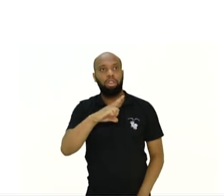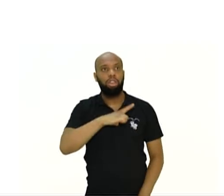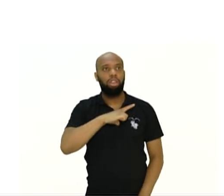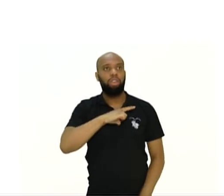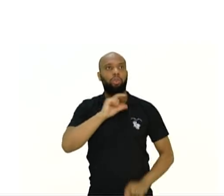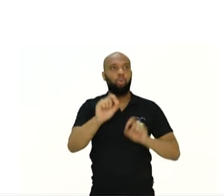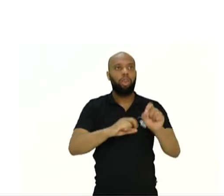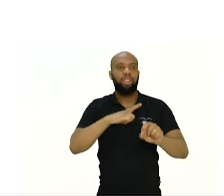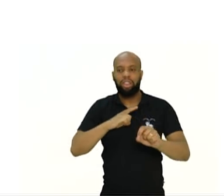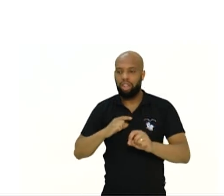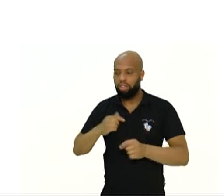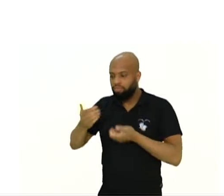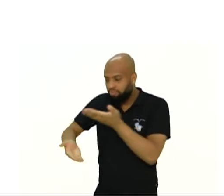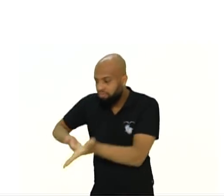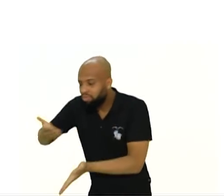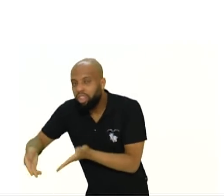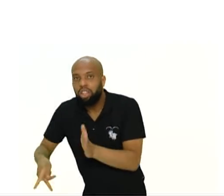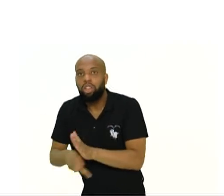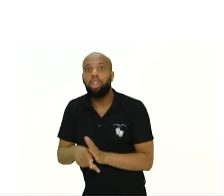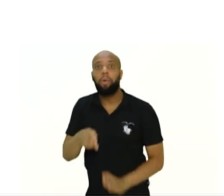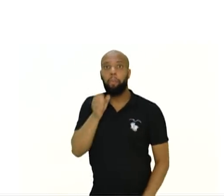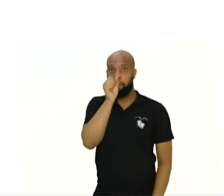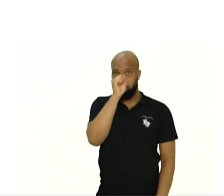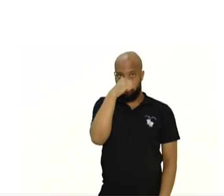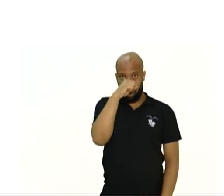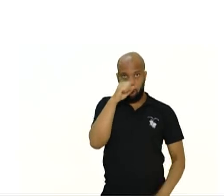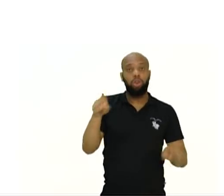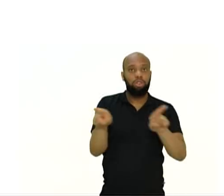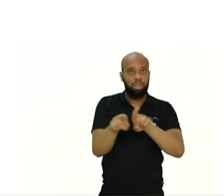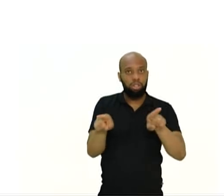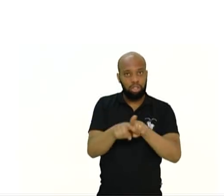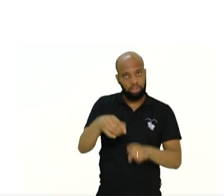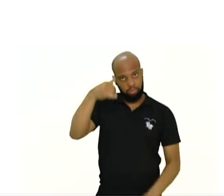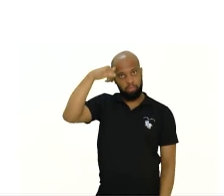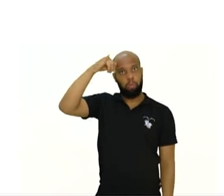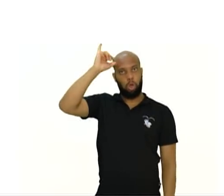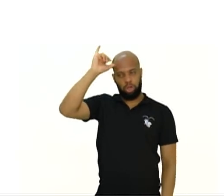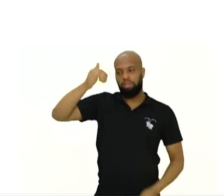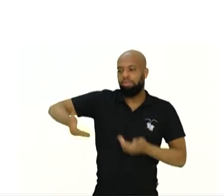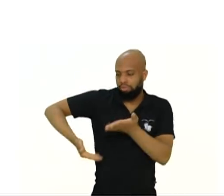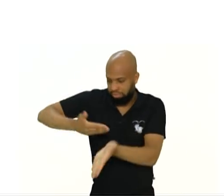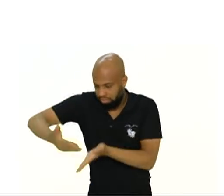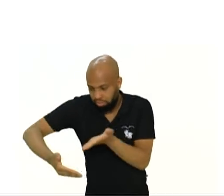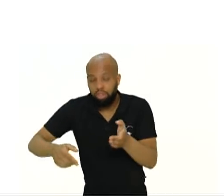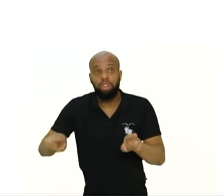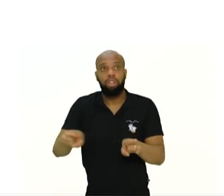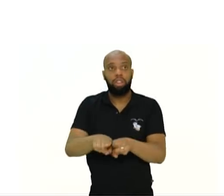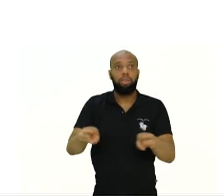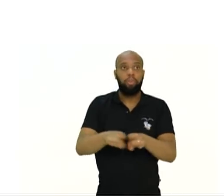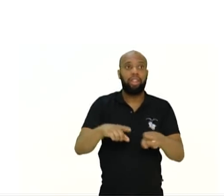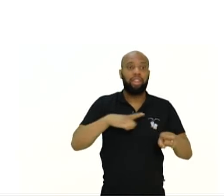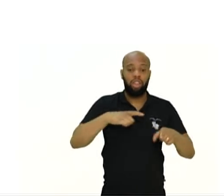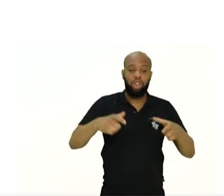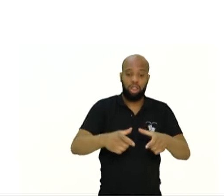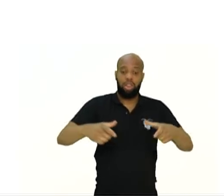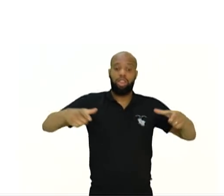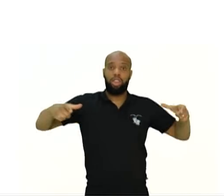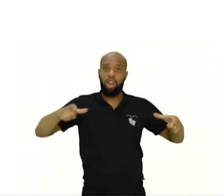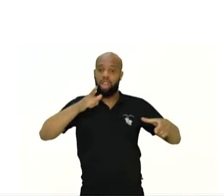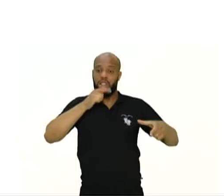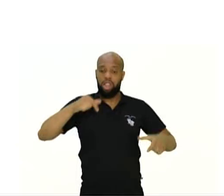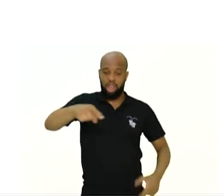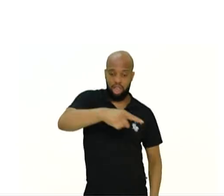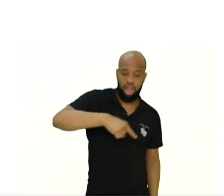ali a criação de suínos e de bovinos. Na região dos Grandes Lagos, não mais nas